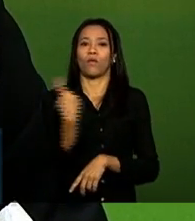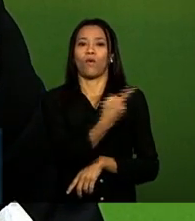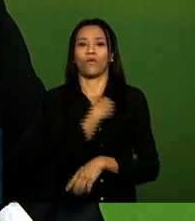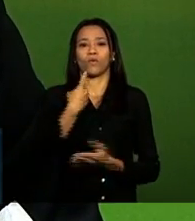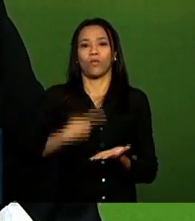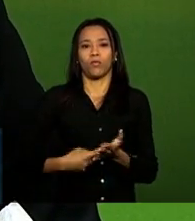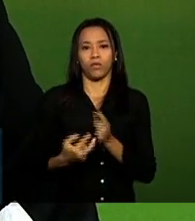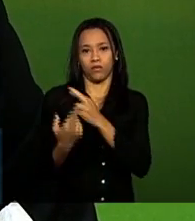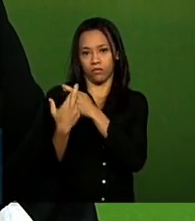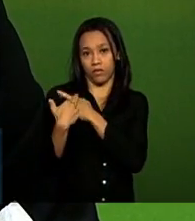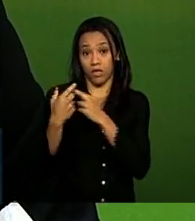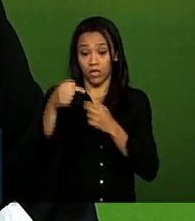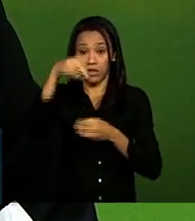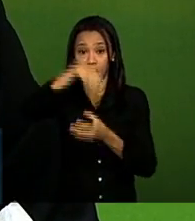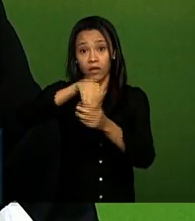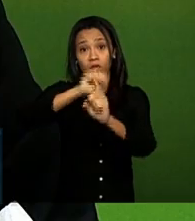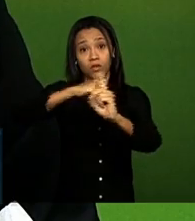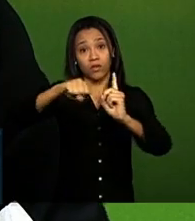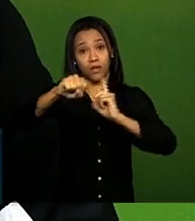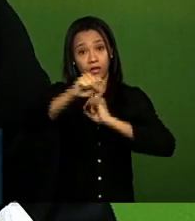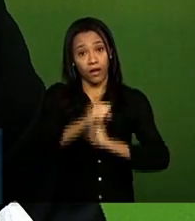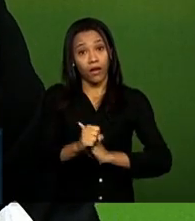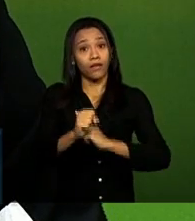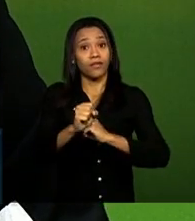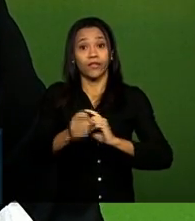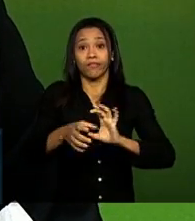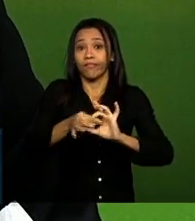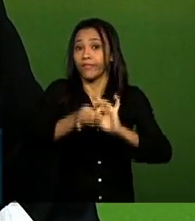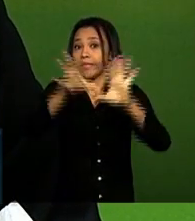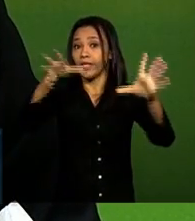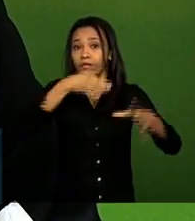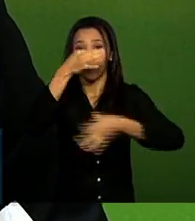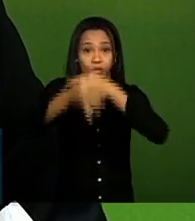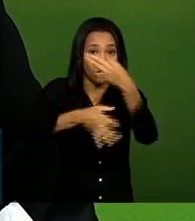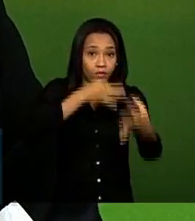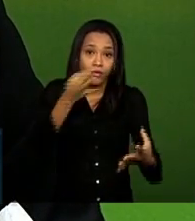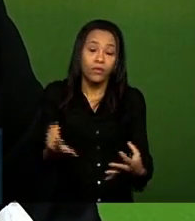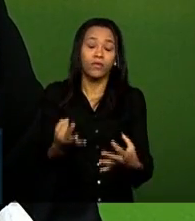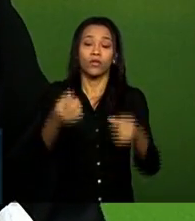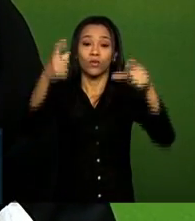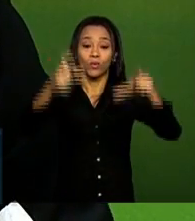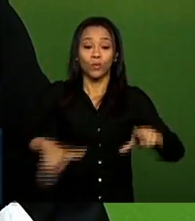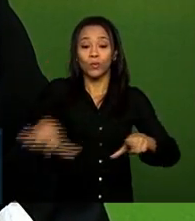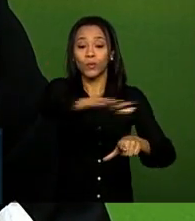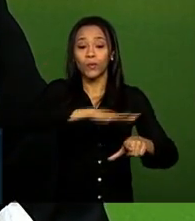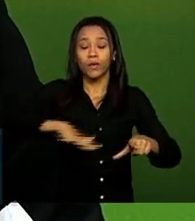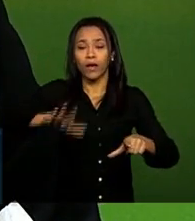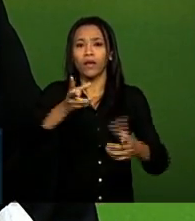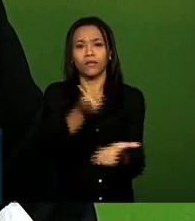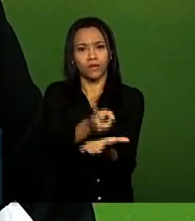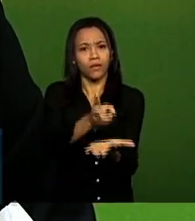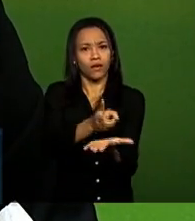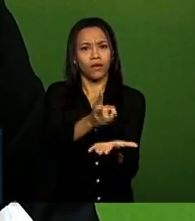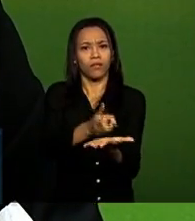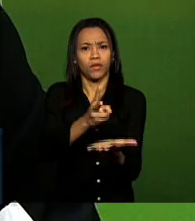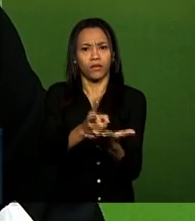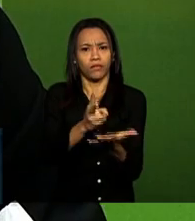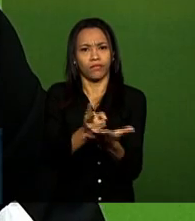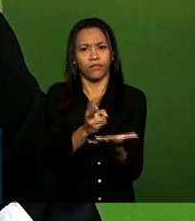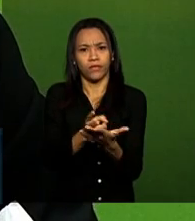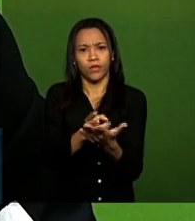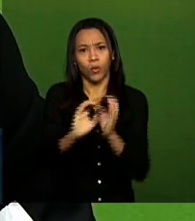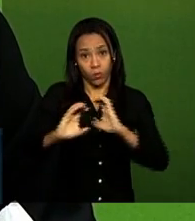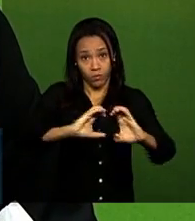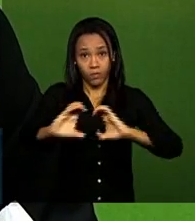sociedade democrática eh construir um diálogo um espaço de comunicação permanente é